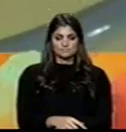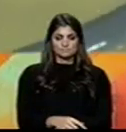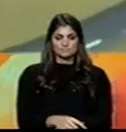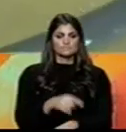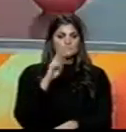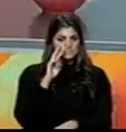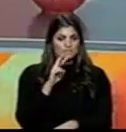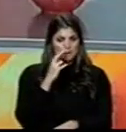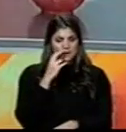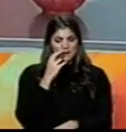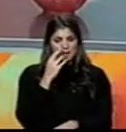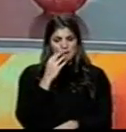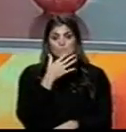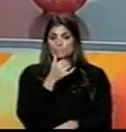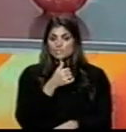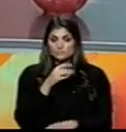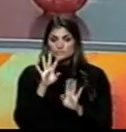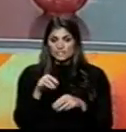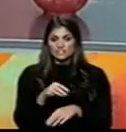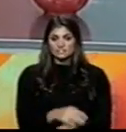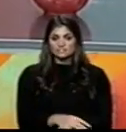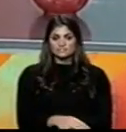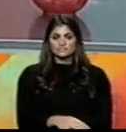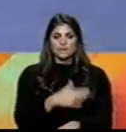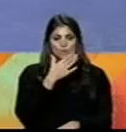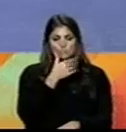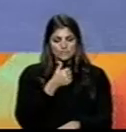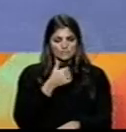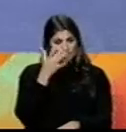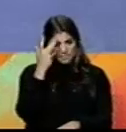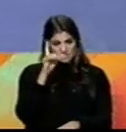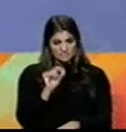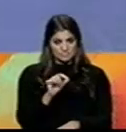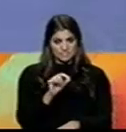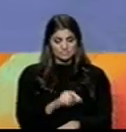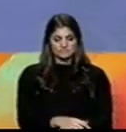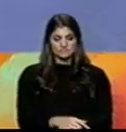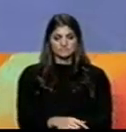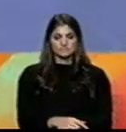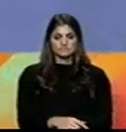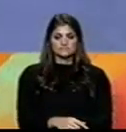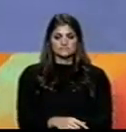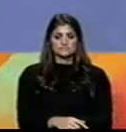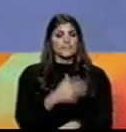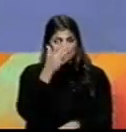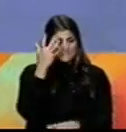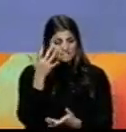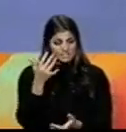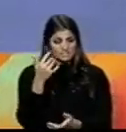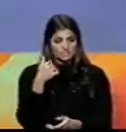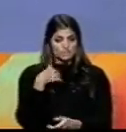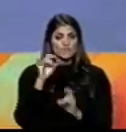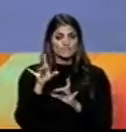de leite vamos ter aqui no final. Que bonitos e que fáceis. Que também super, é bom essa... Super fáceis. Super fáceis. Eu até